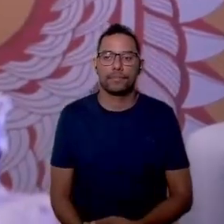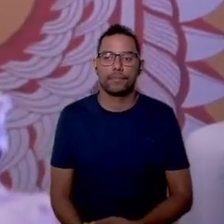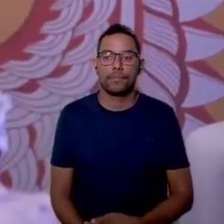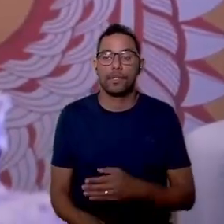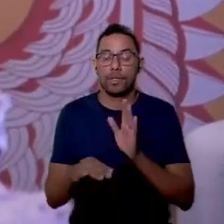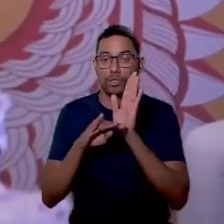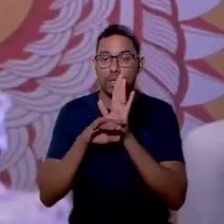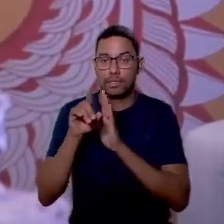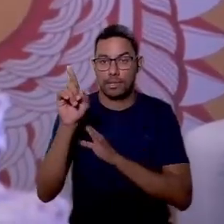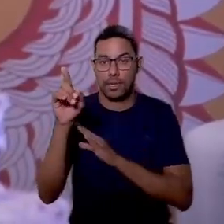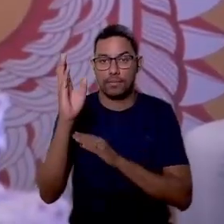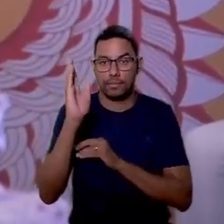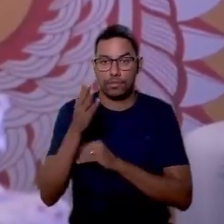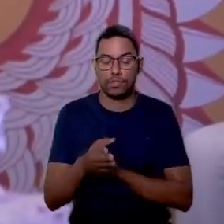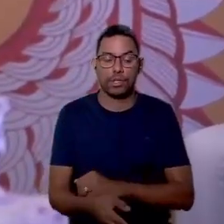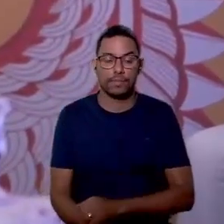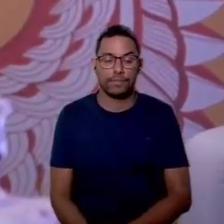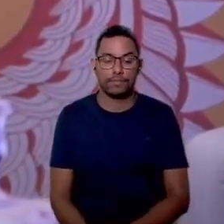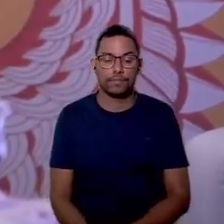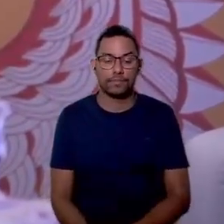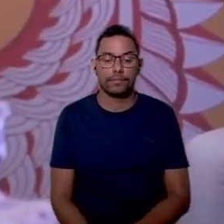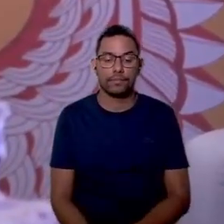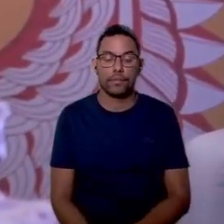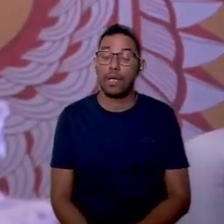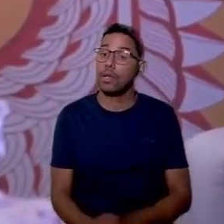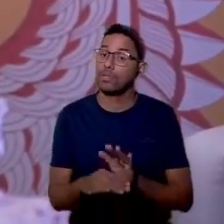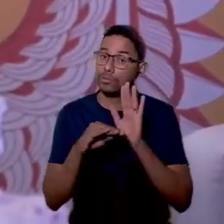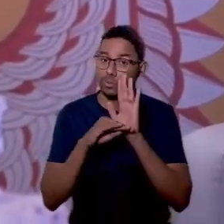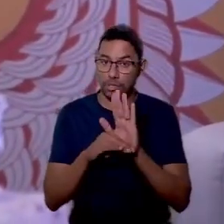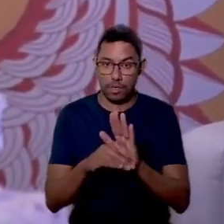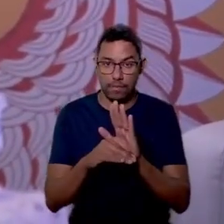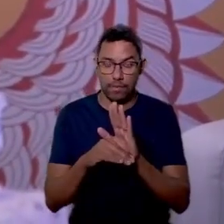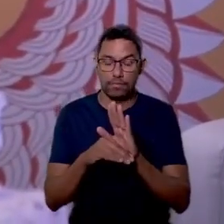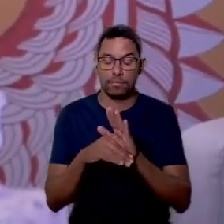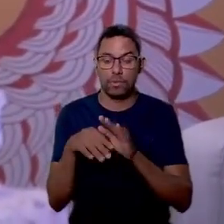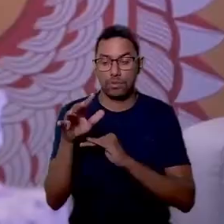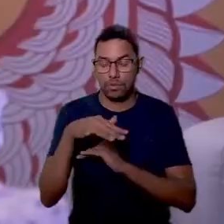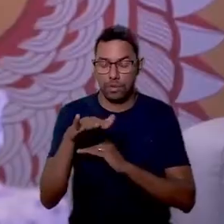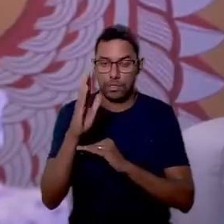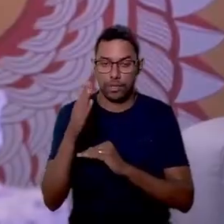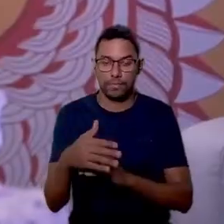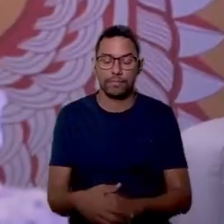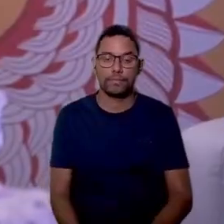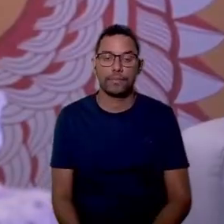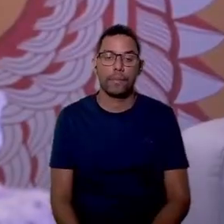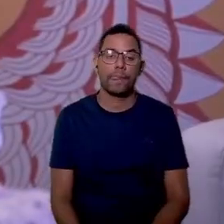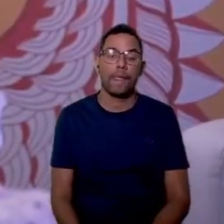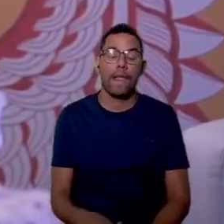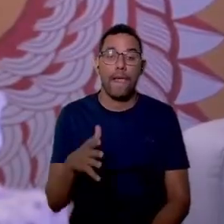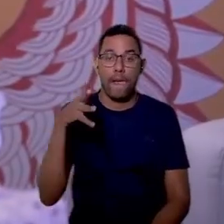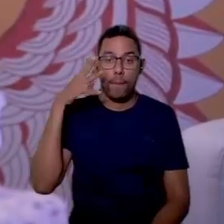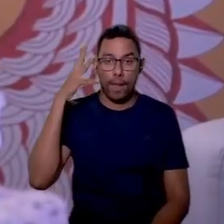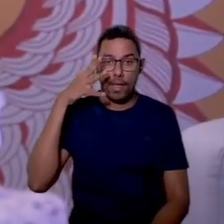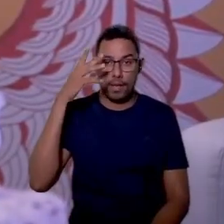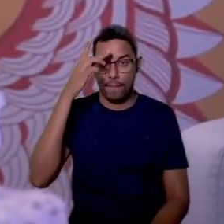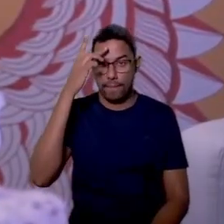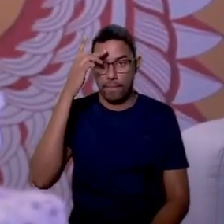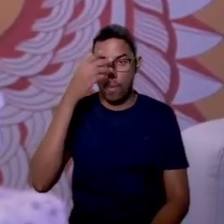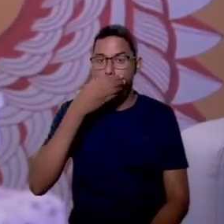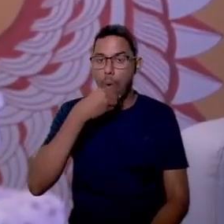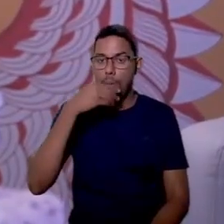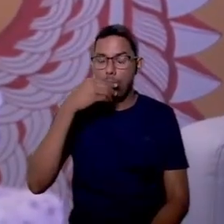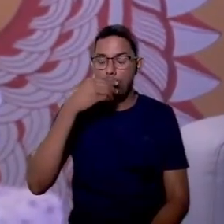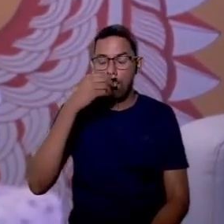investissem lá, já era um gol para as regiões. Eu estava dando uma palestra com o pessoal do agro, lá em